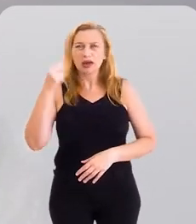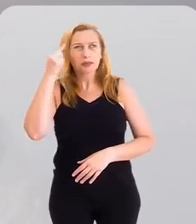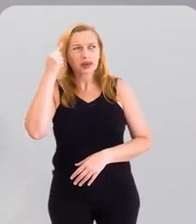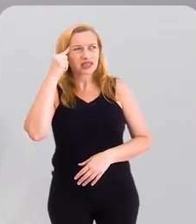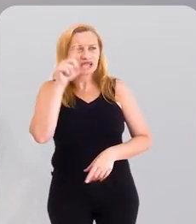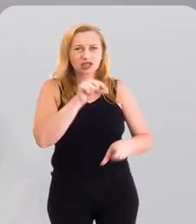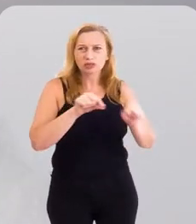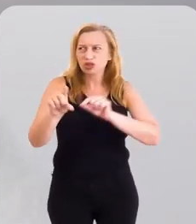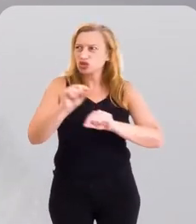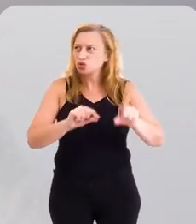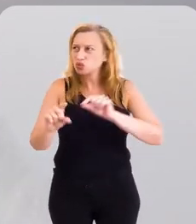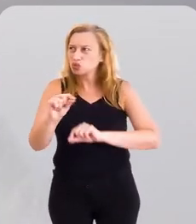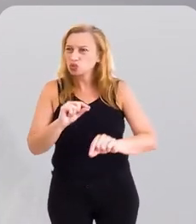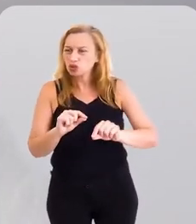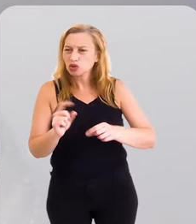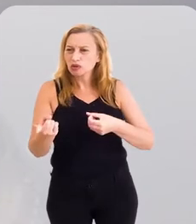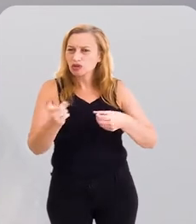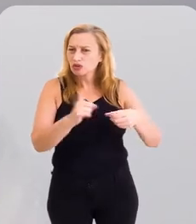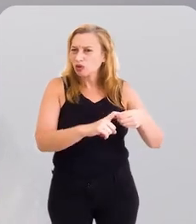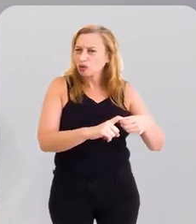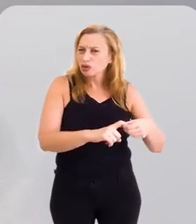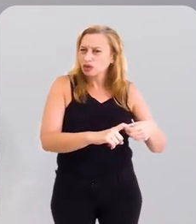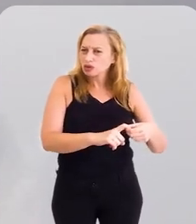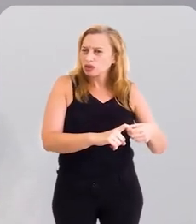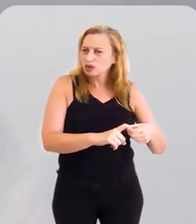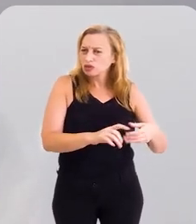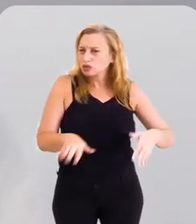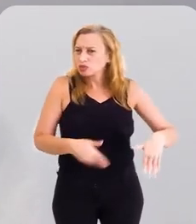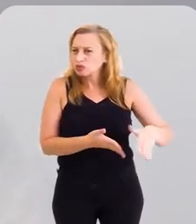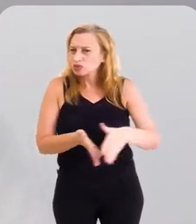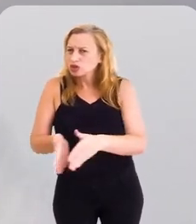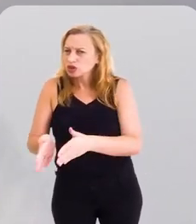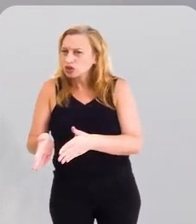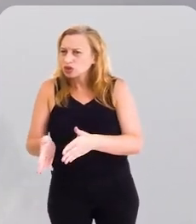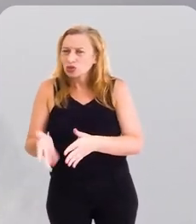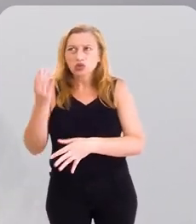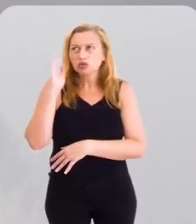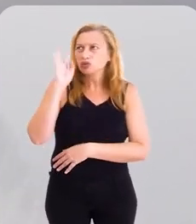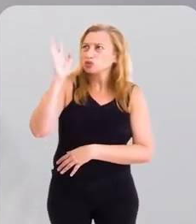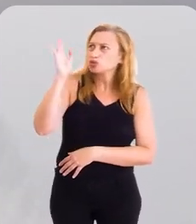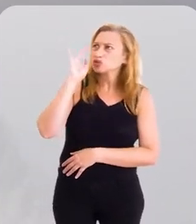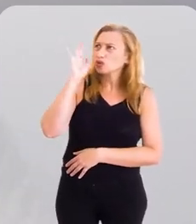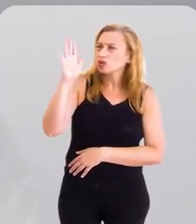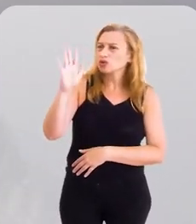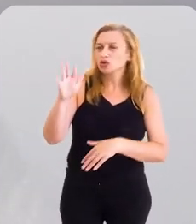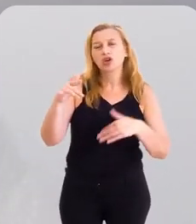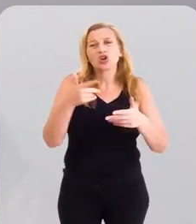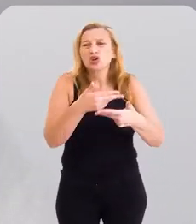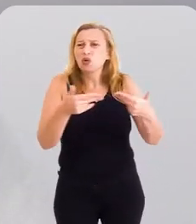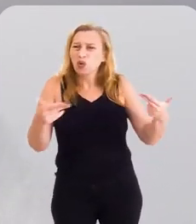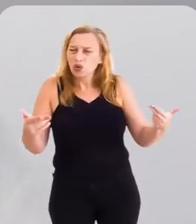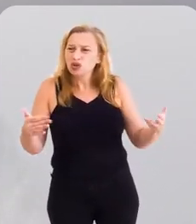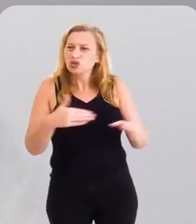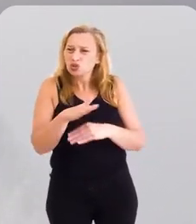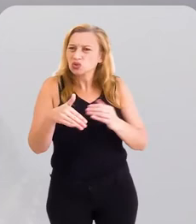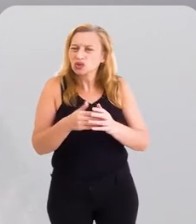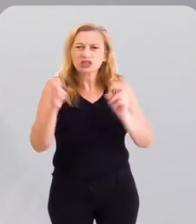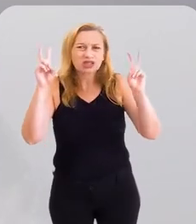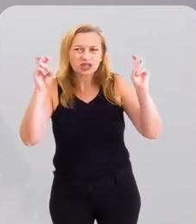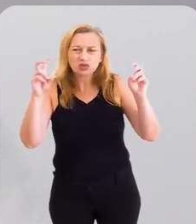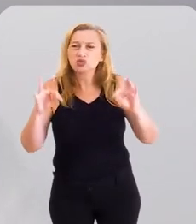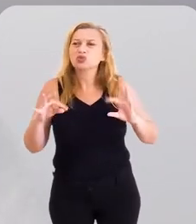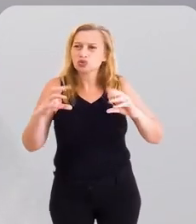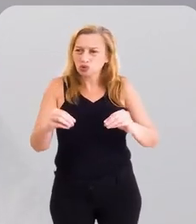puderam refletir sobre as escolhas, sobre os retornos, sobre os direcionamentos, sobre os sonhos, enfim, essas